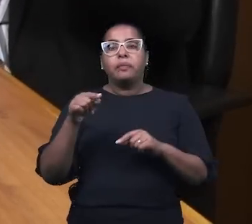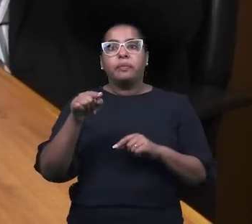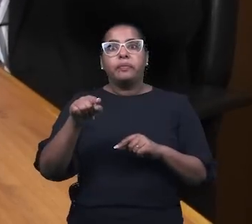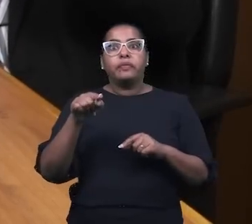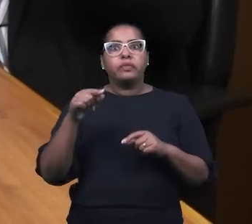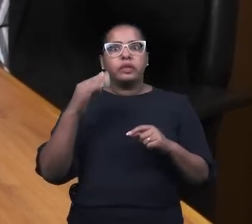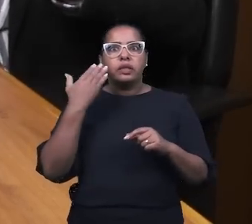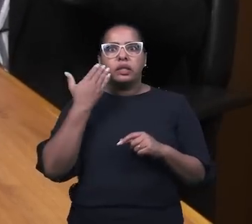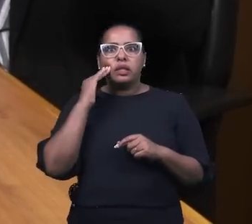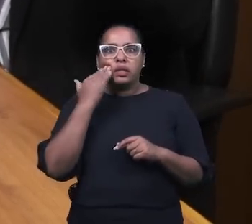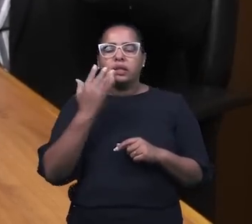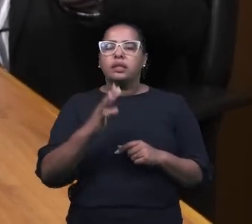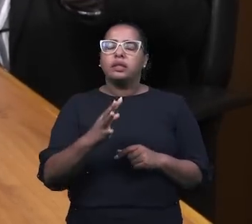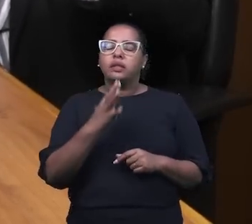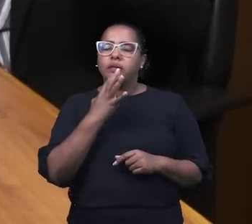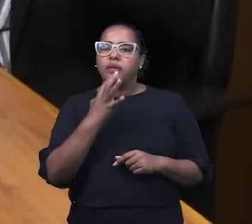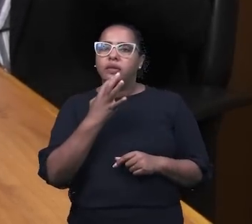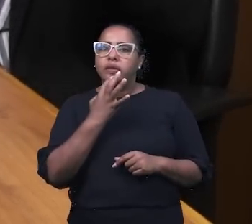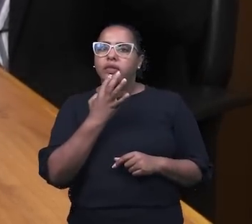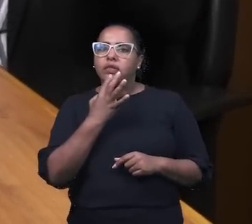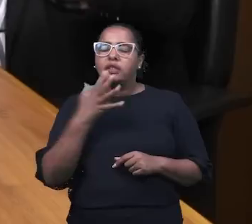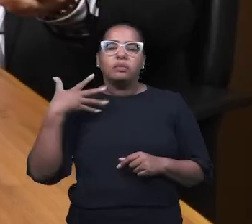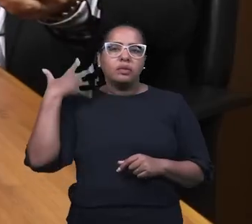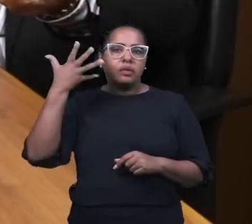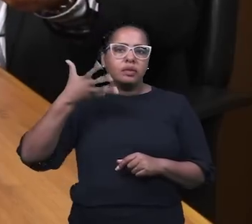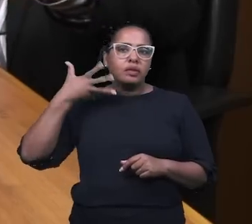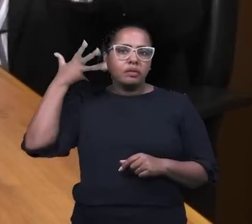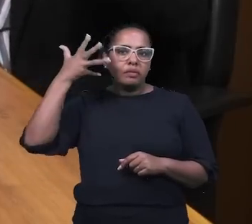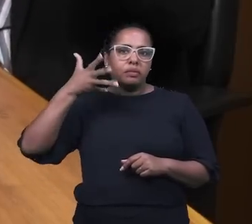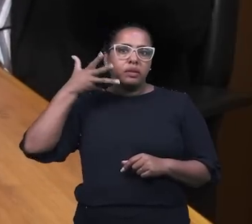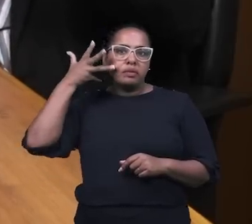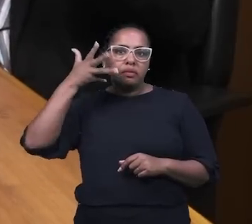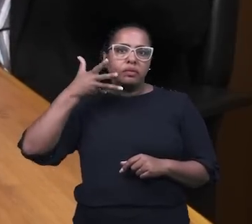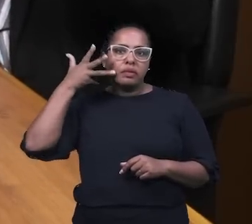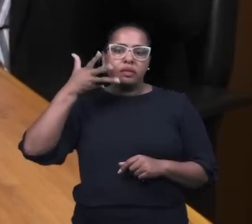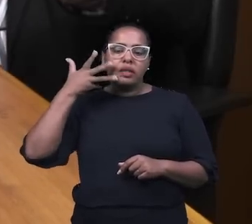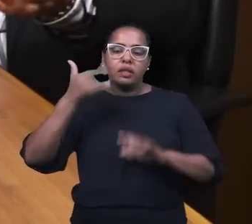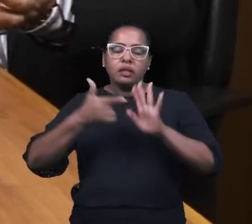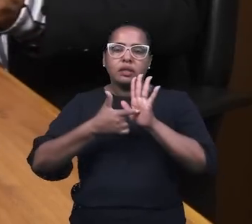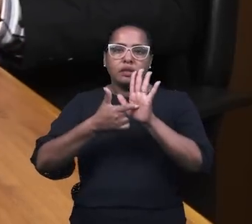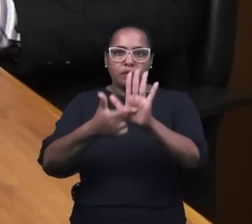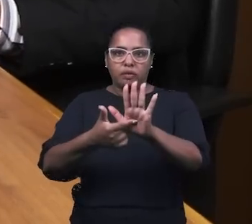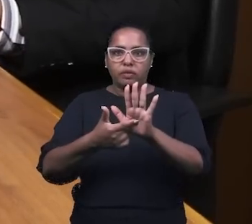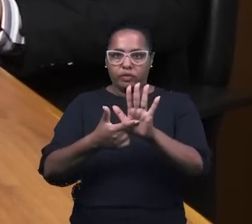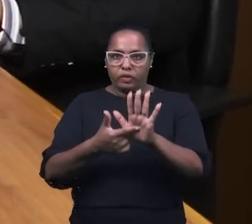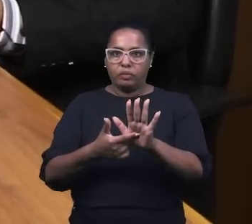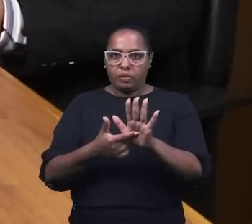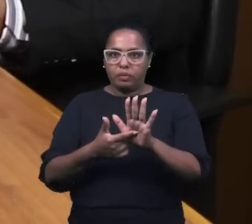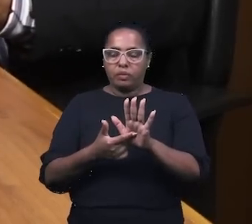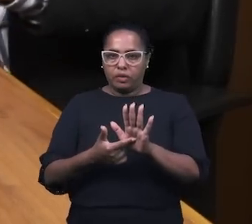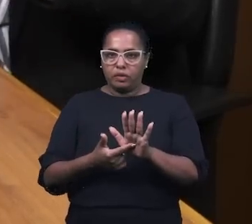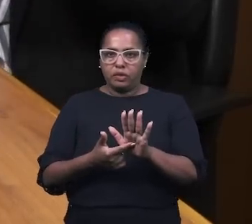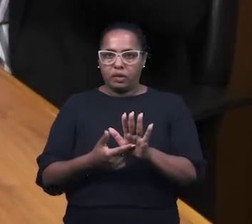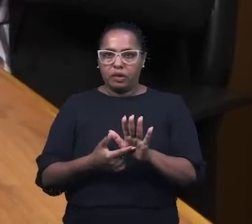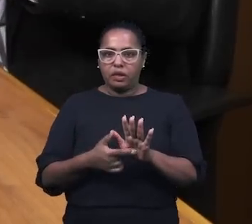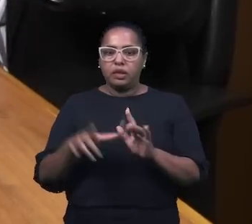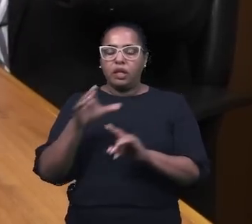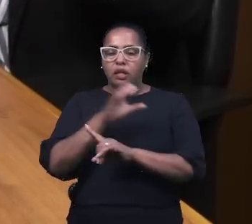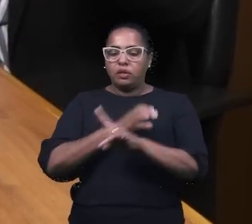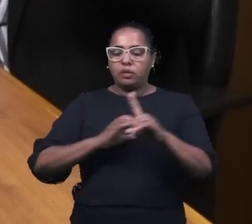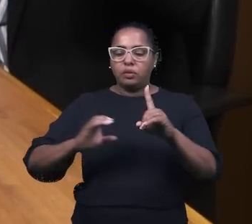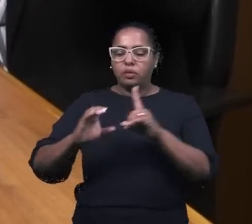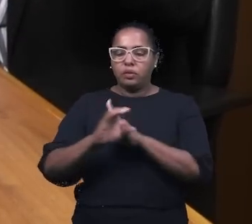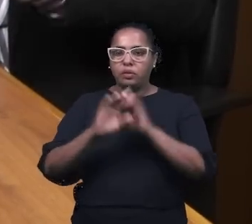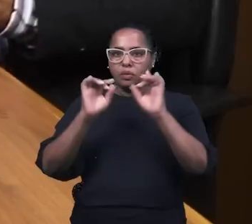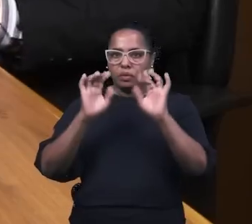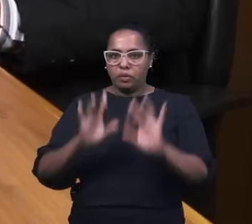você tomar conhecimento da mensagem que foi trazida ali no Trombetas e